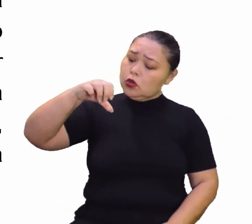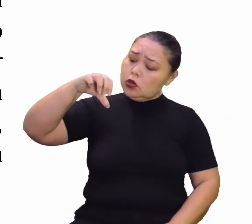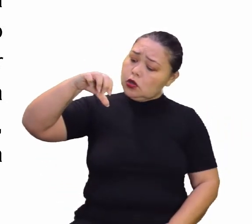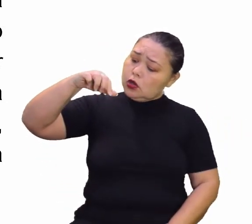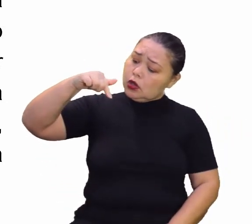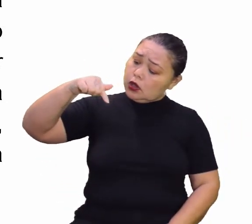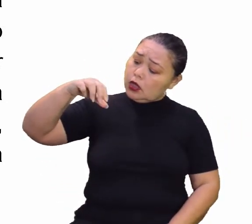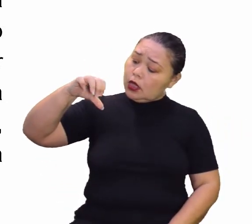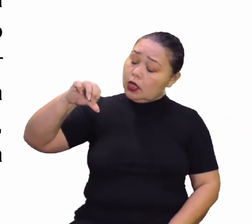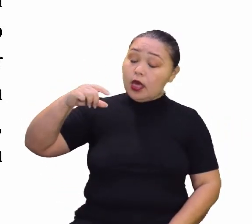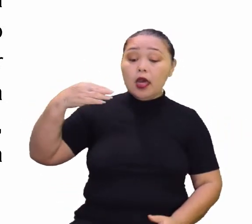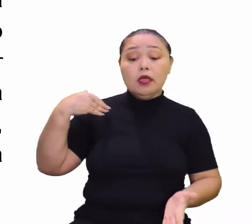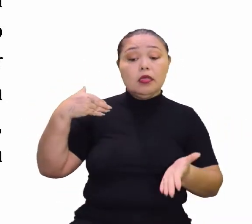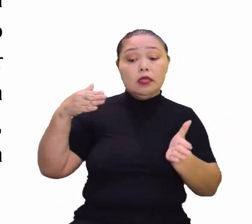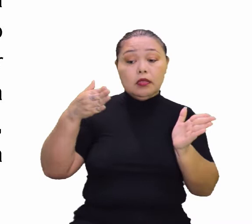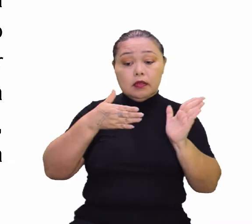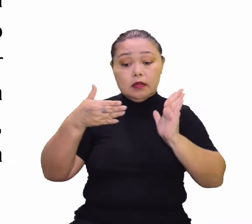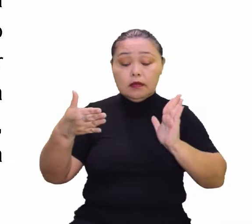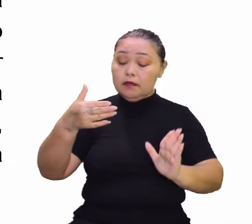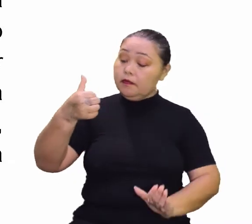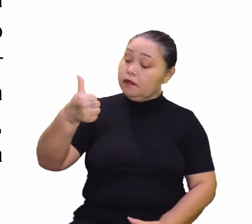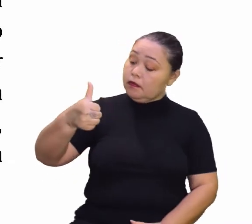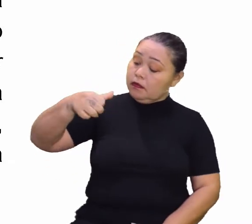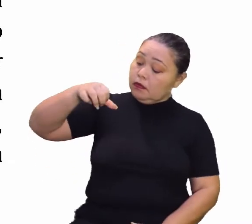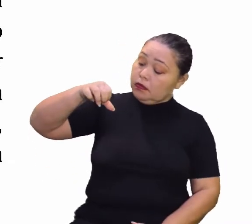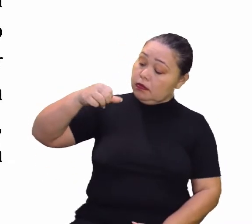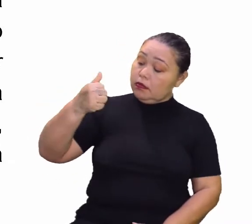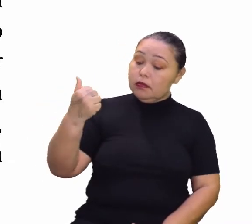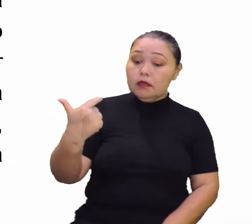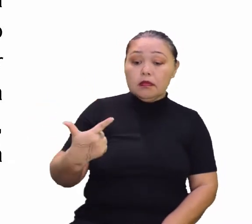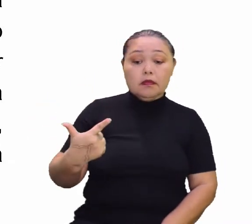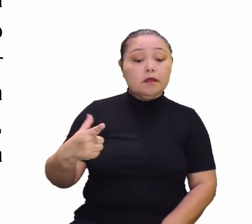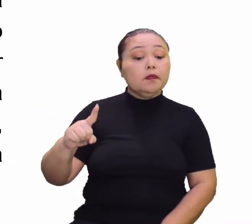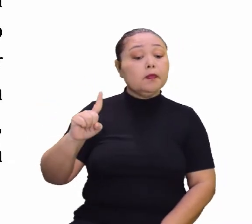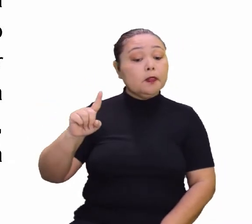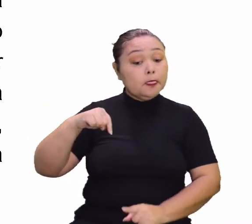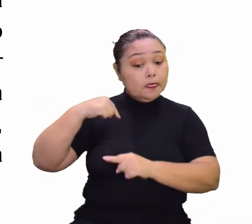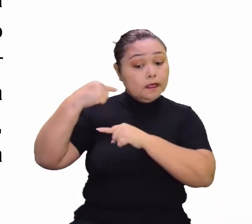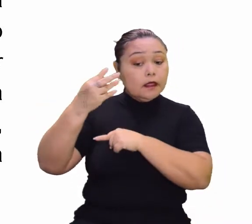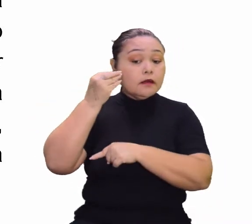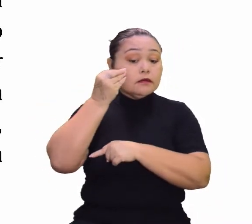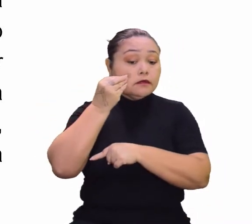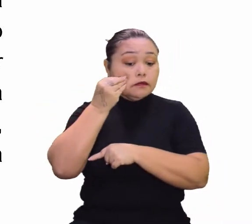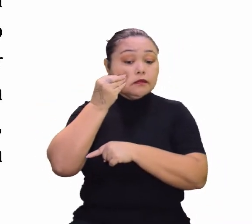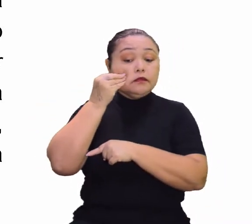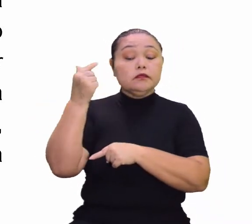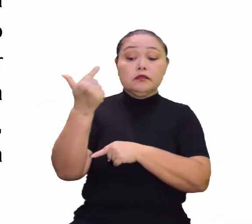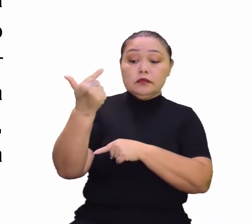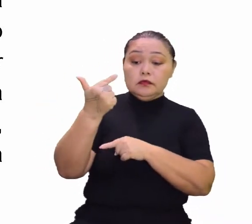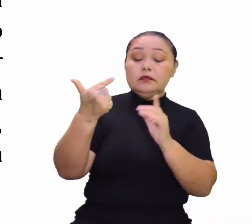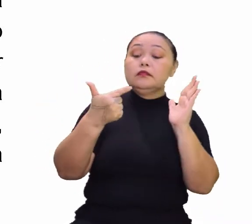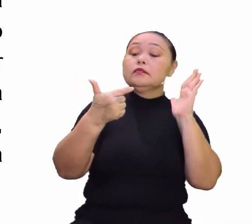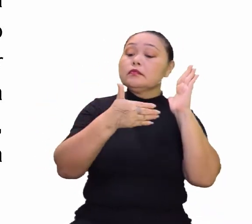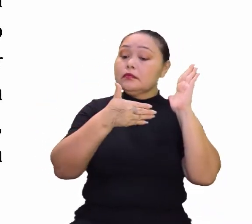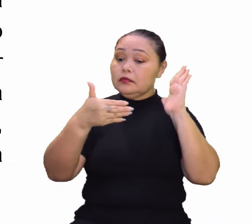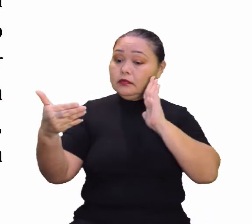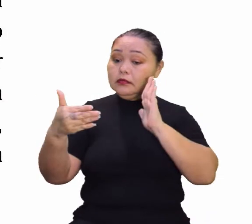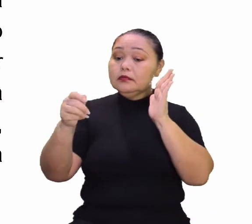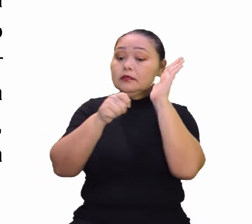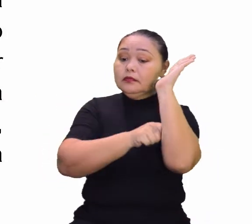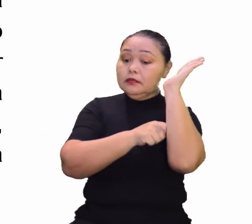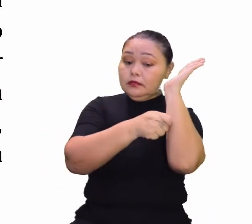1879 e 1912, tendo depois experimentado uma sobrevida chamado segundo ciclo da